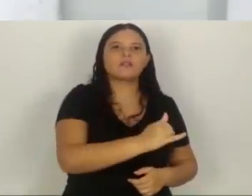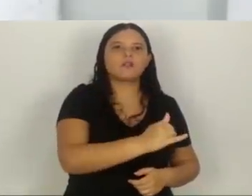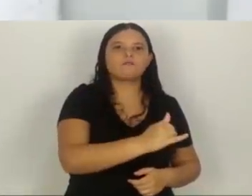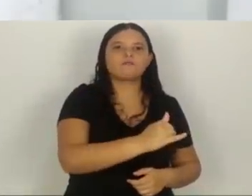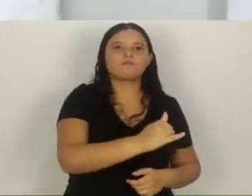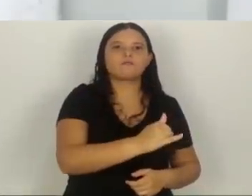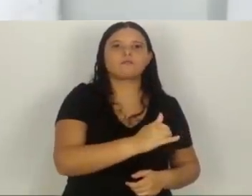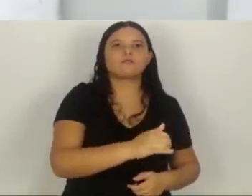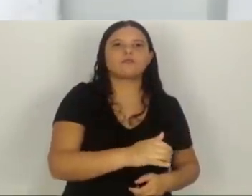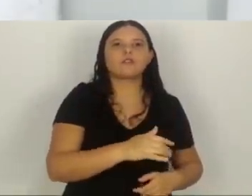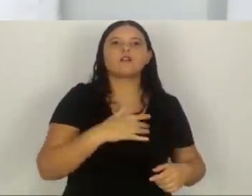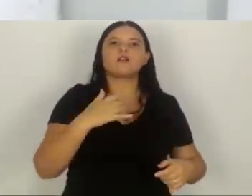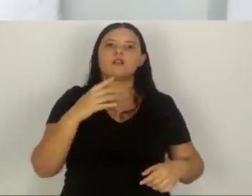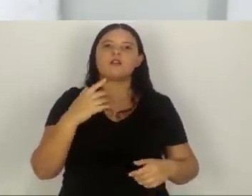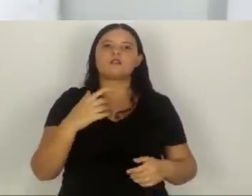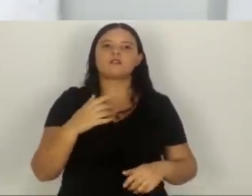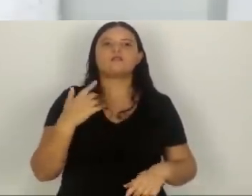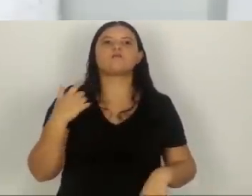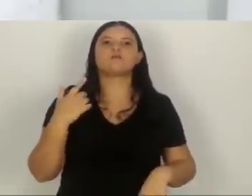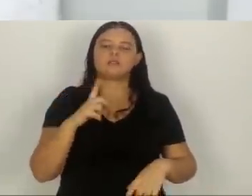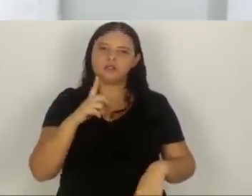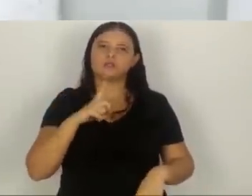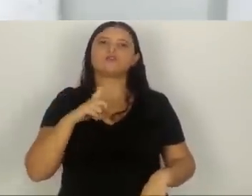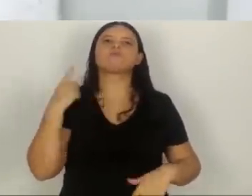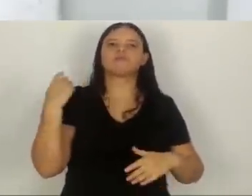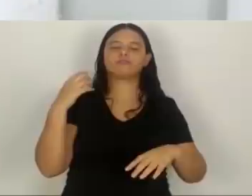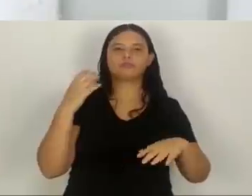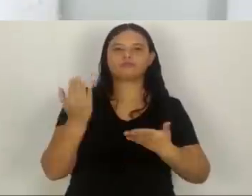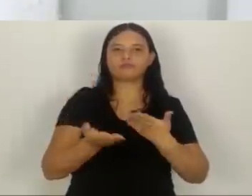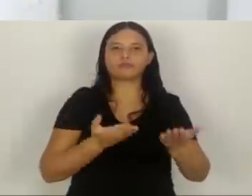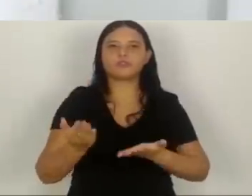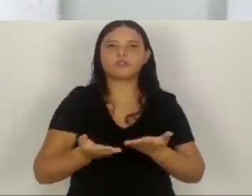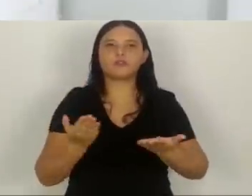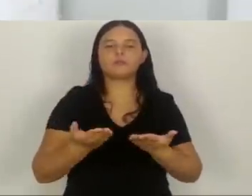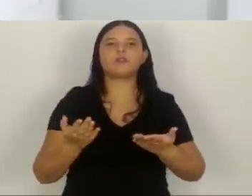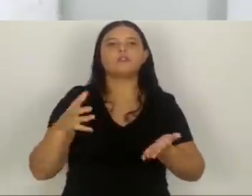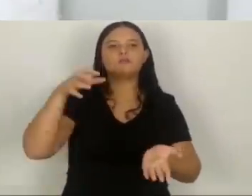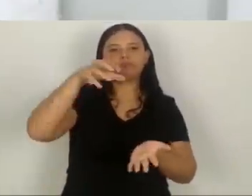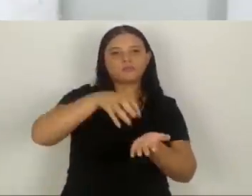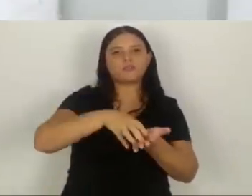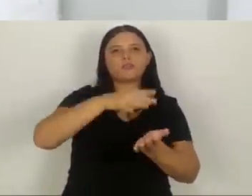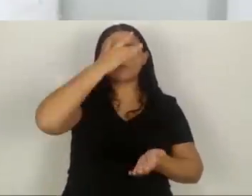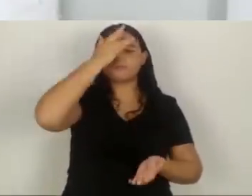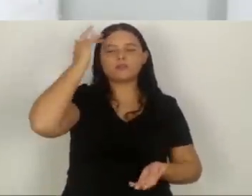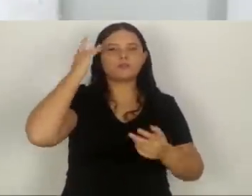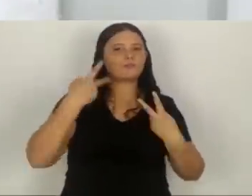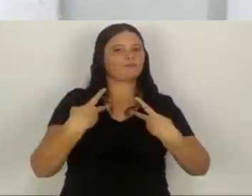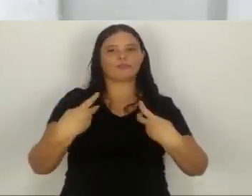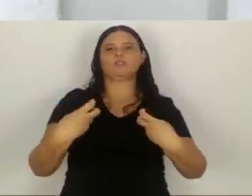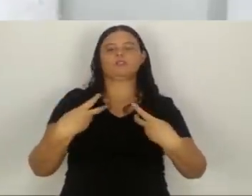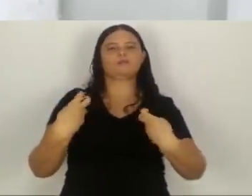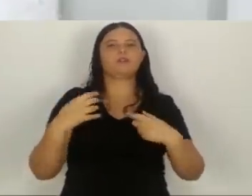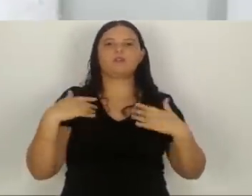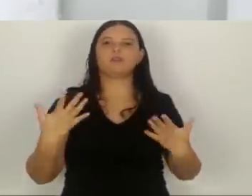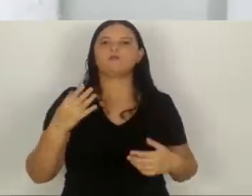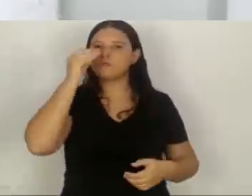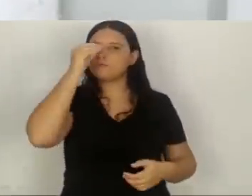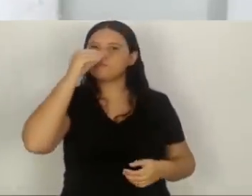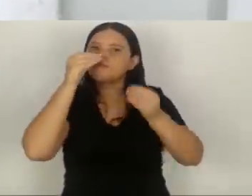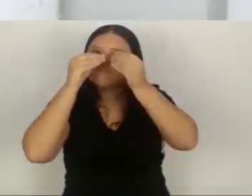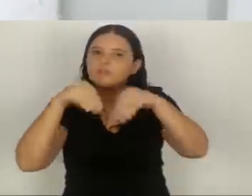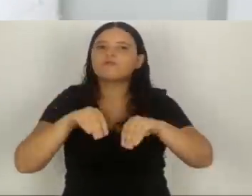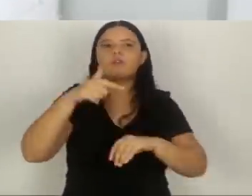parceiro. Realizo o tratamento anti-HIV e tenho carga viral indetectável, o que não prejudicaria jamais